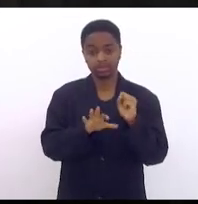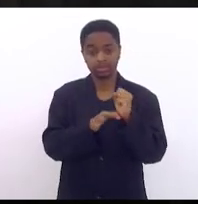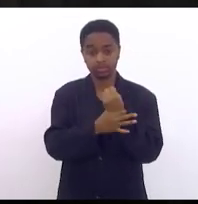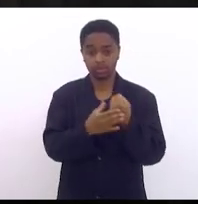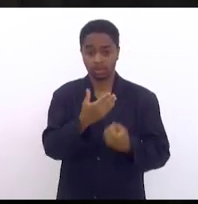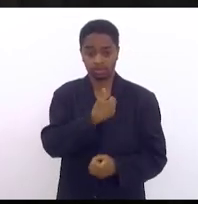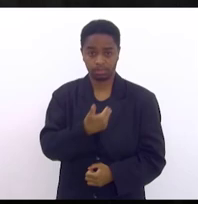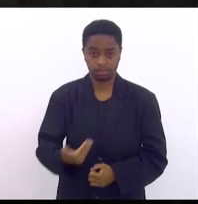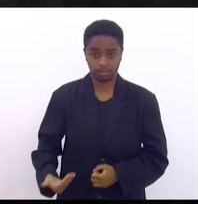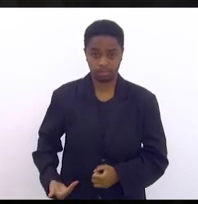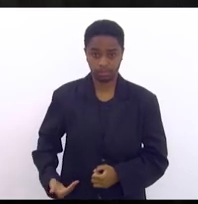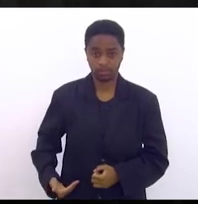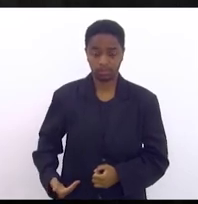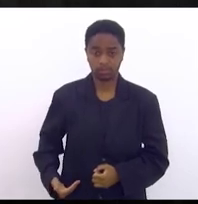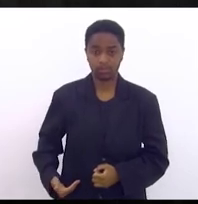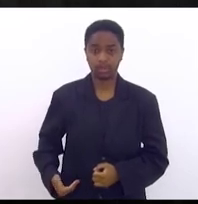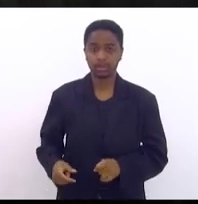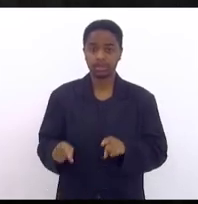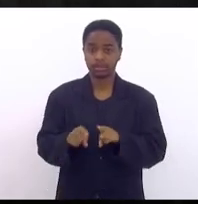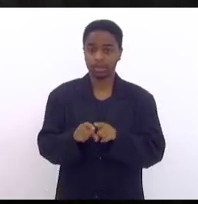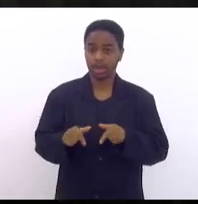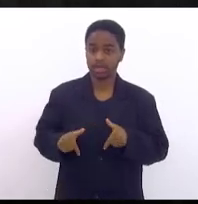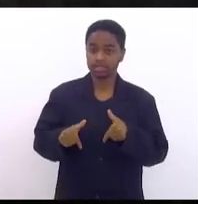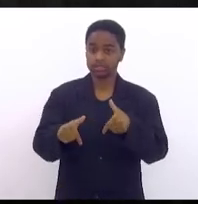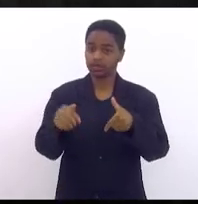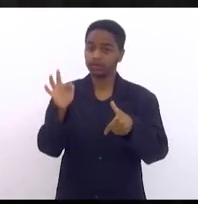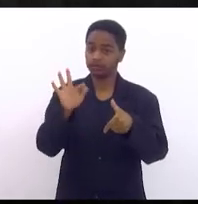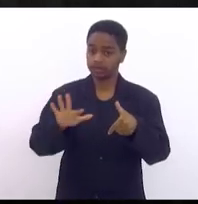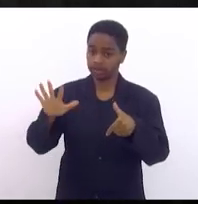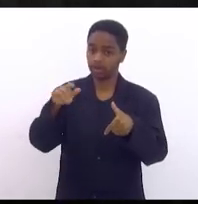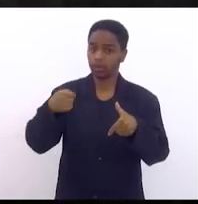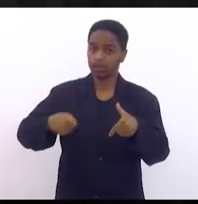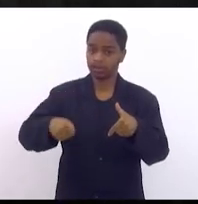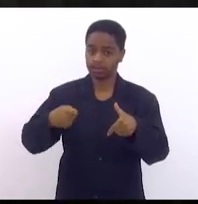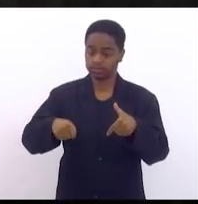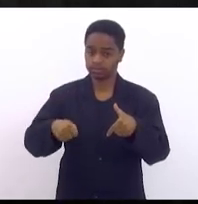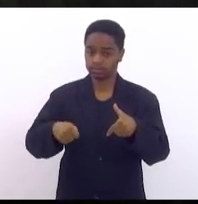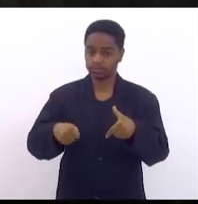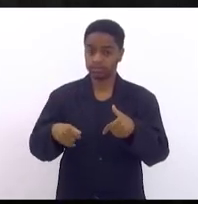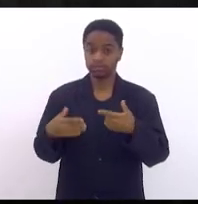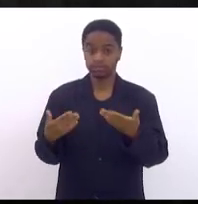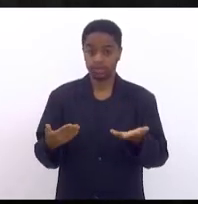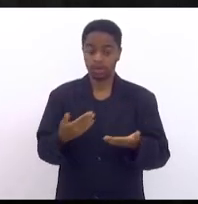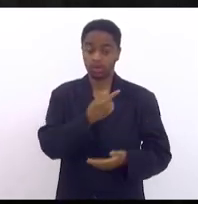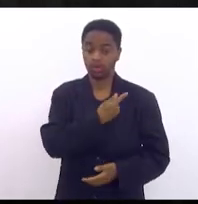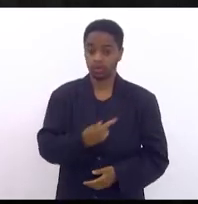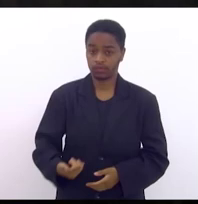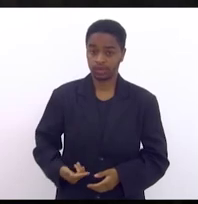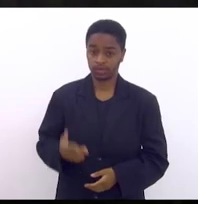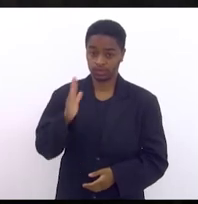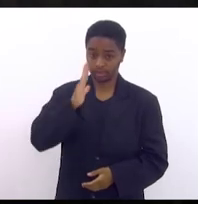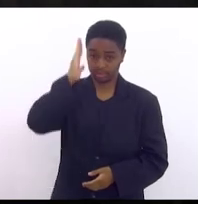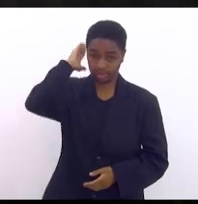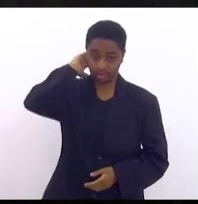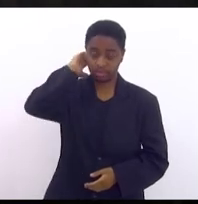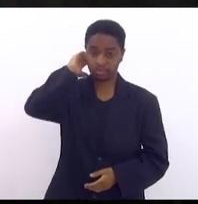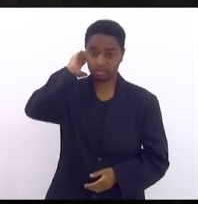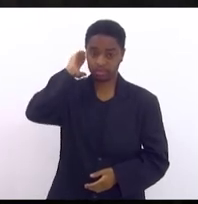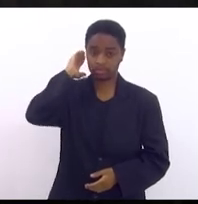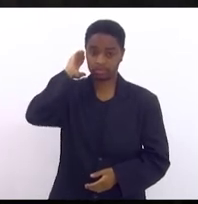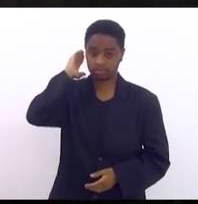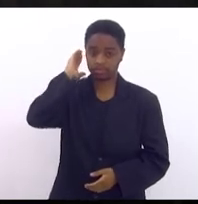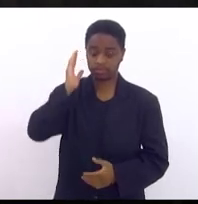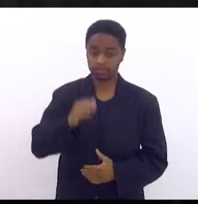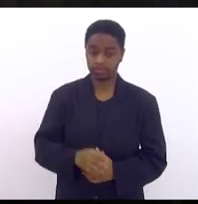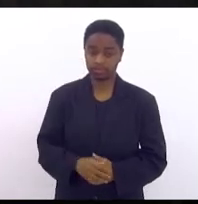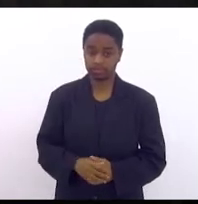pública, até intervenção federal teve. E o governo de Michel Temer, deputado Rodrigo